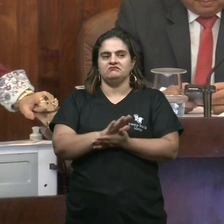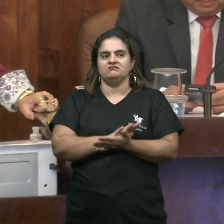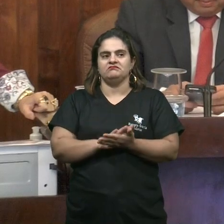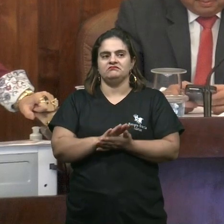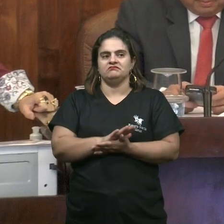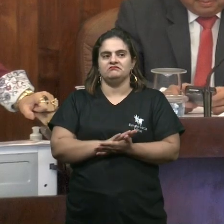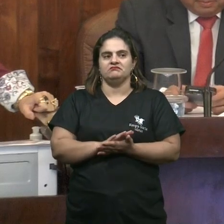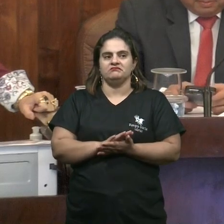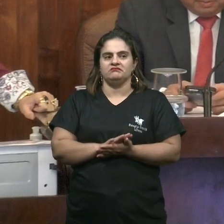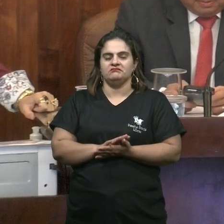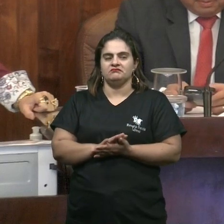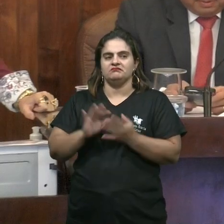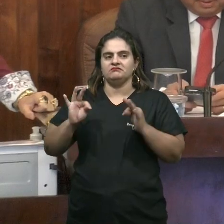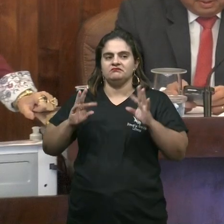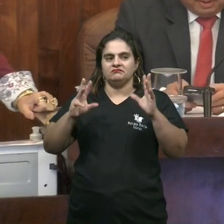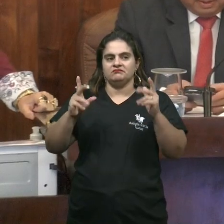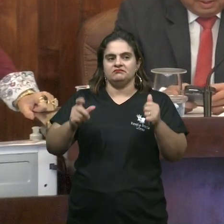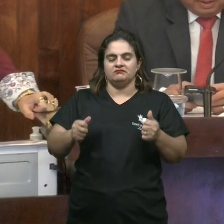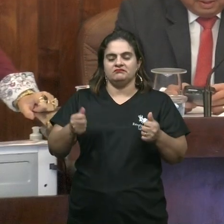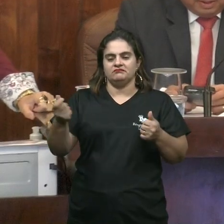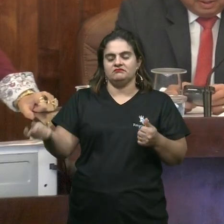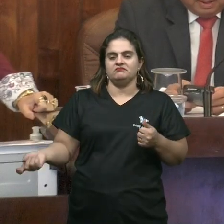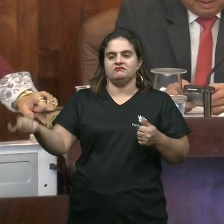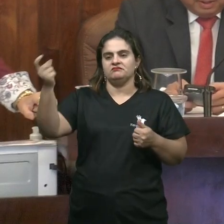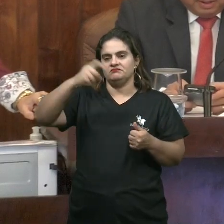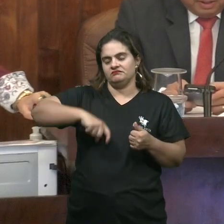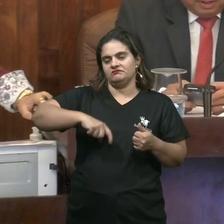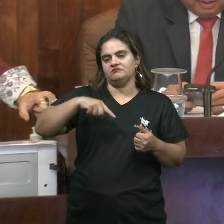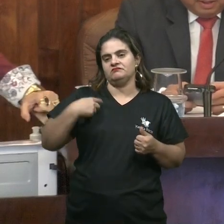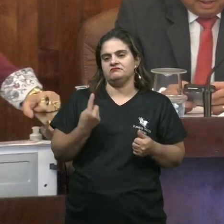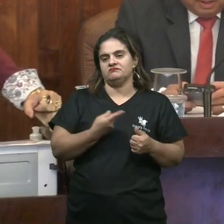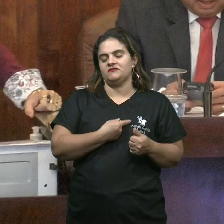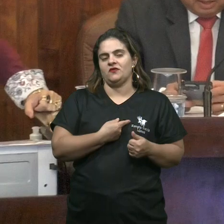100% dos casos voltou para essa casa para ser